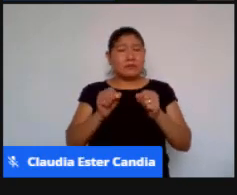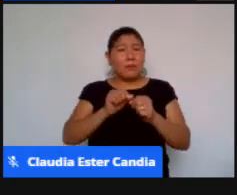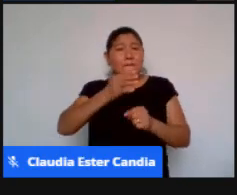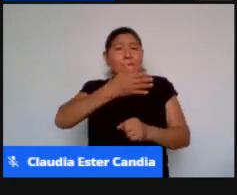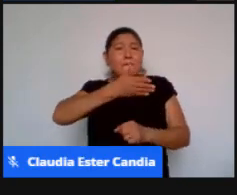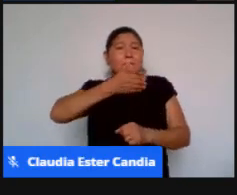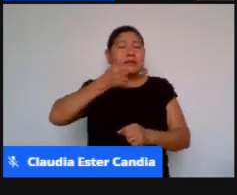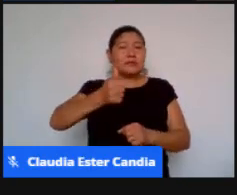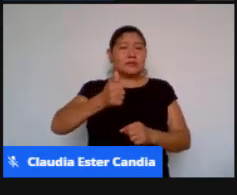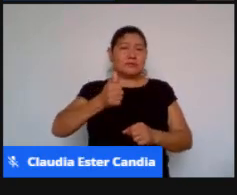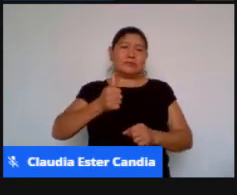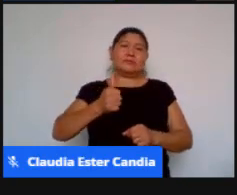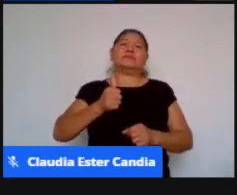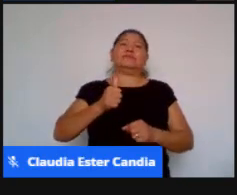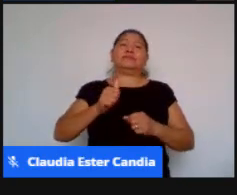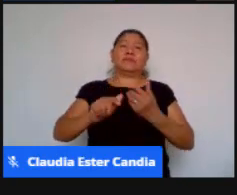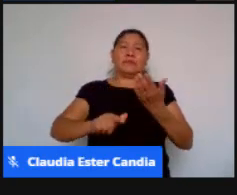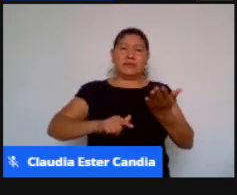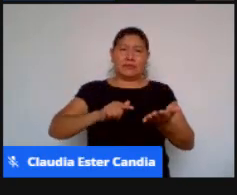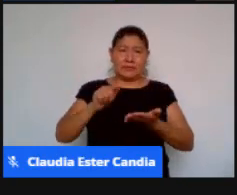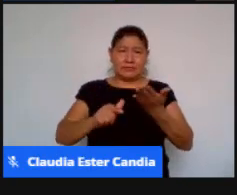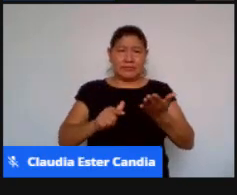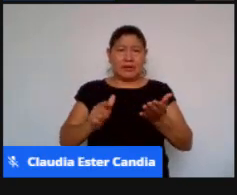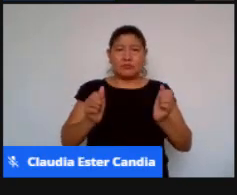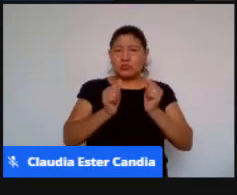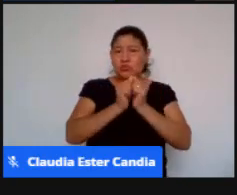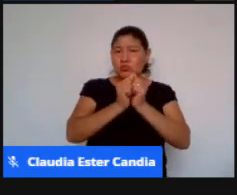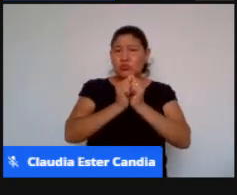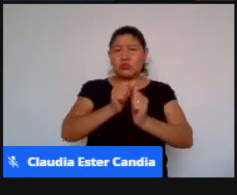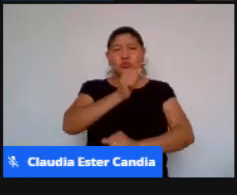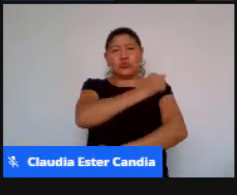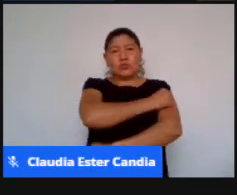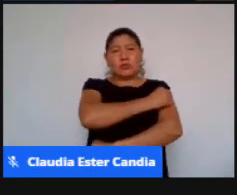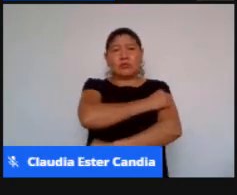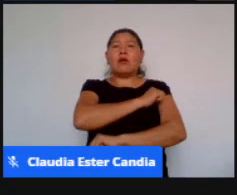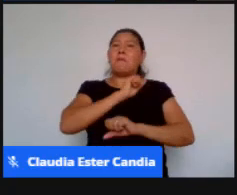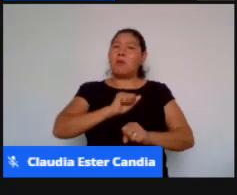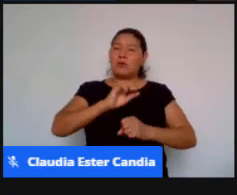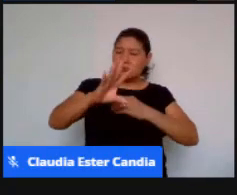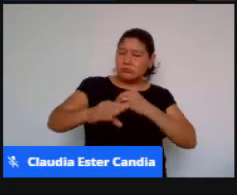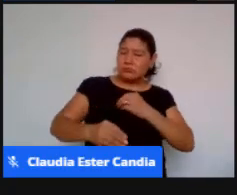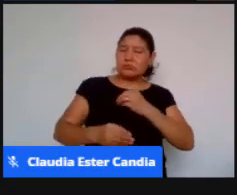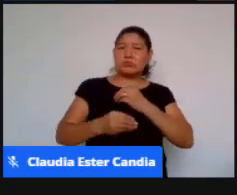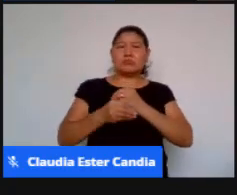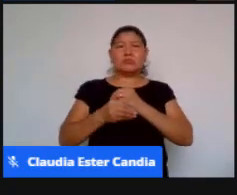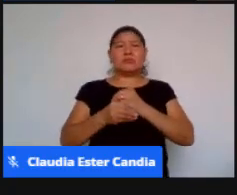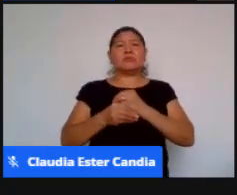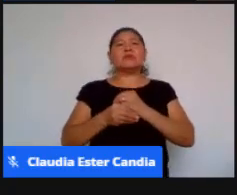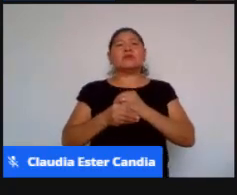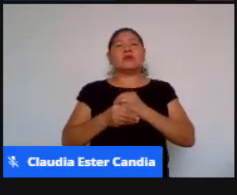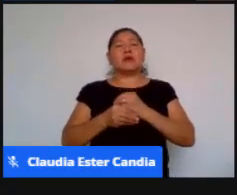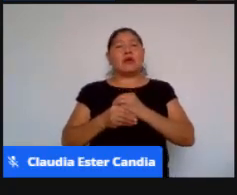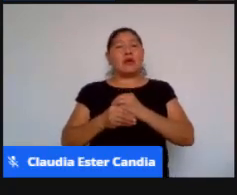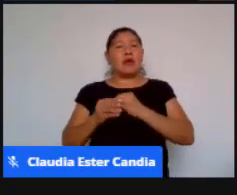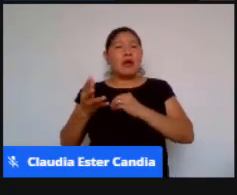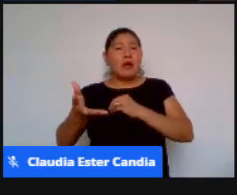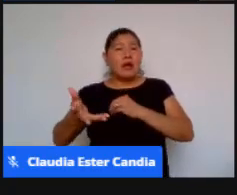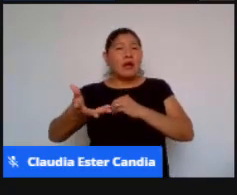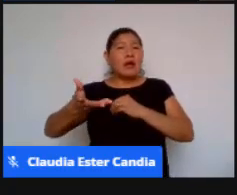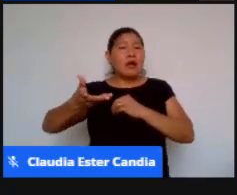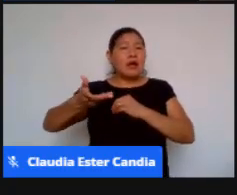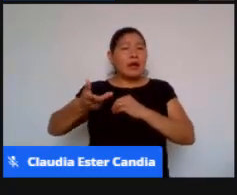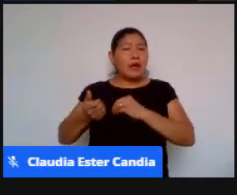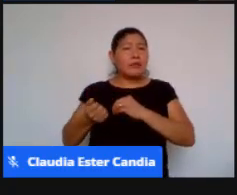Então, vocês podem elencar essas outras habilidades no plano anual de vocês que vocês estão construindo. Então, vocês olham